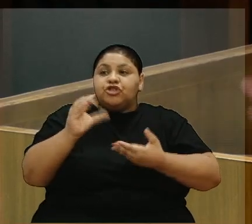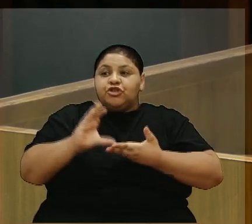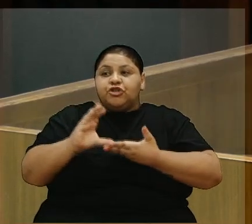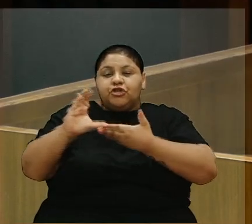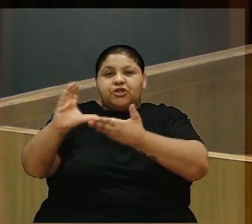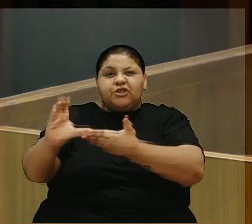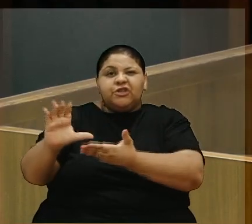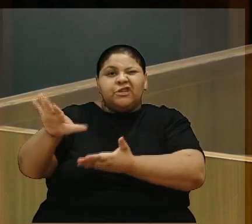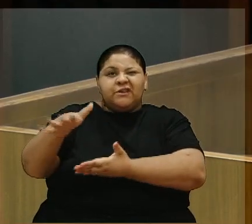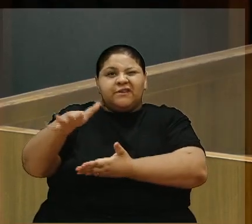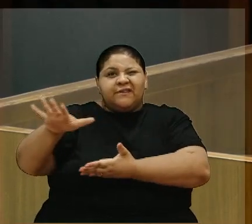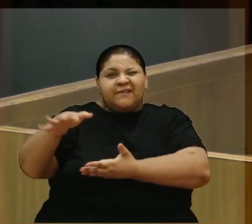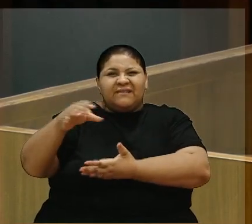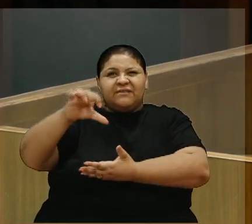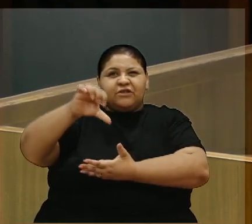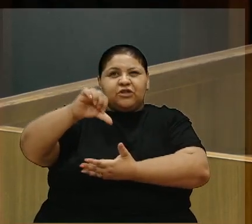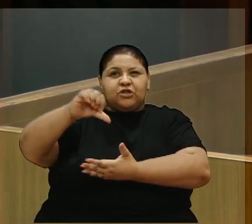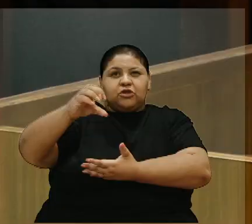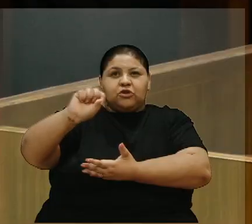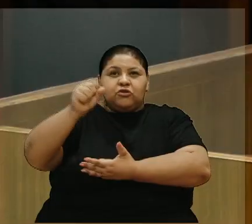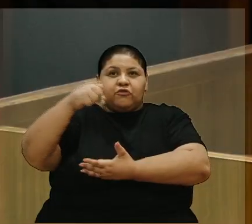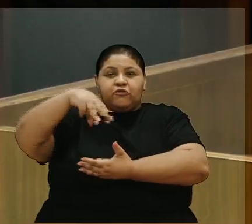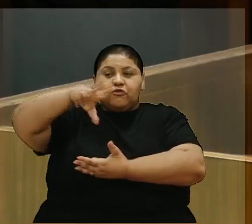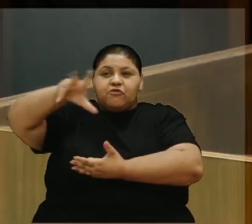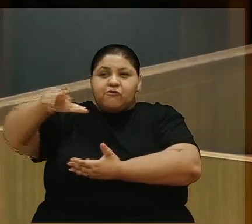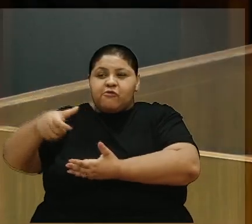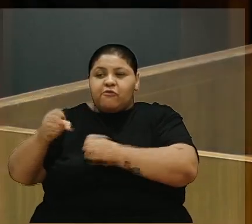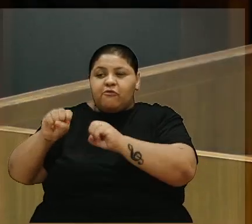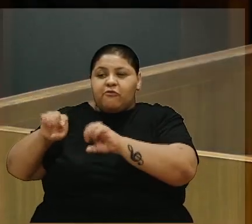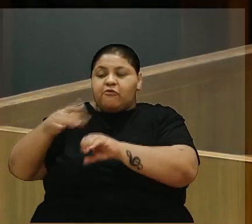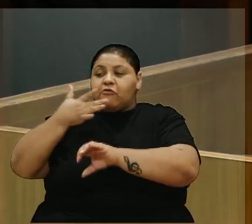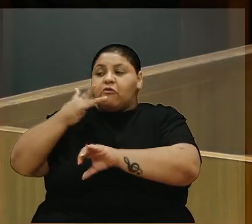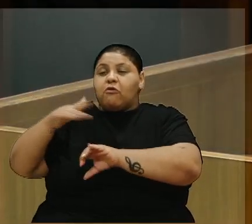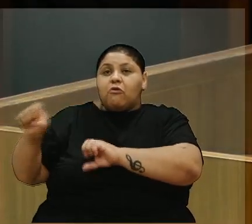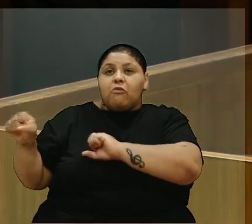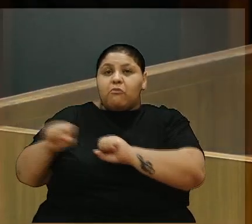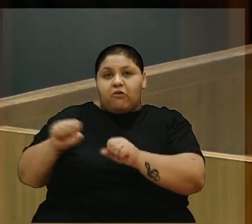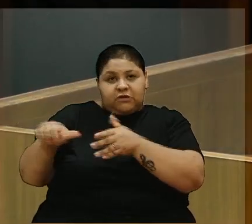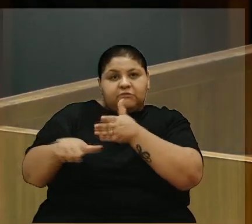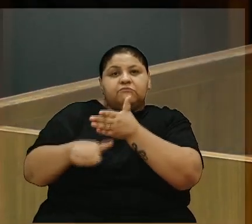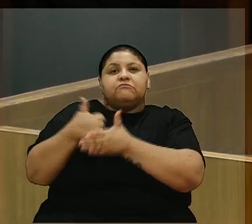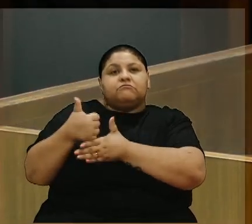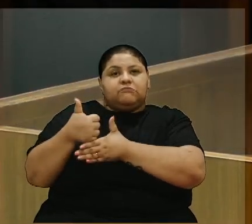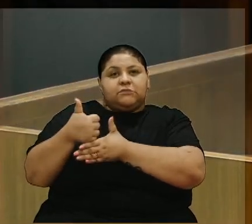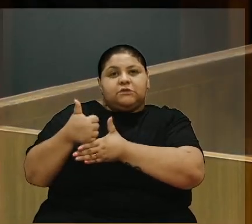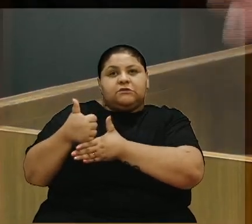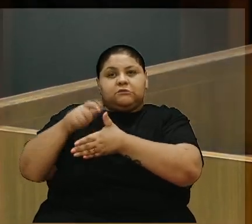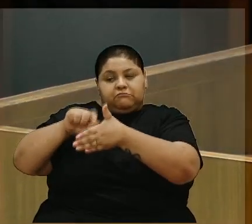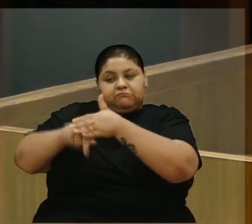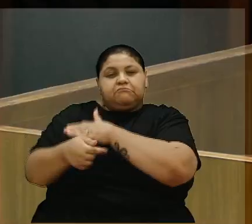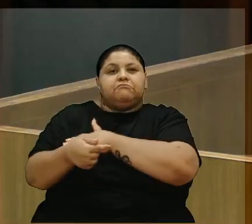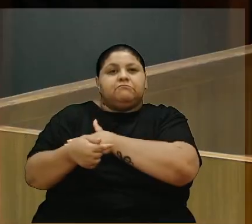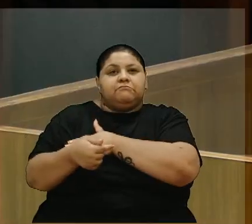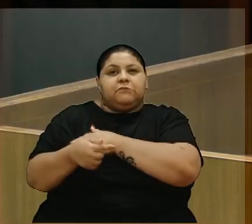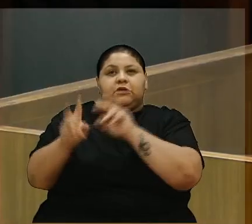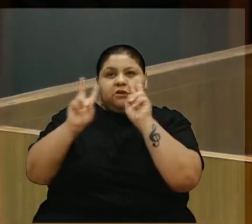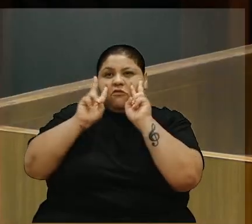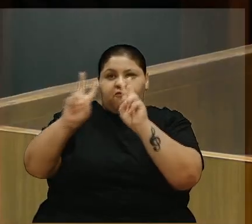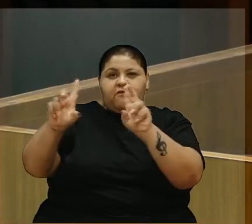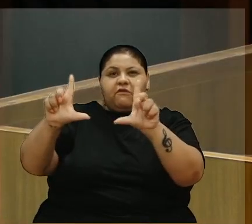torno quase de 90 milhões na educação infantil, pode ser melhor aplicado. Vocês vão ver as